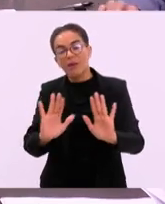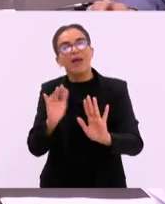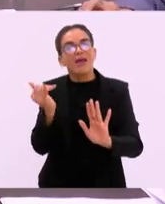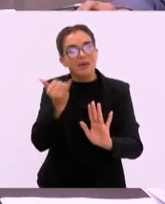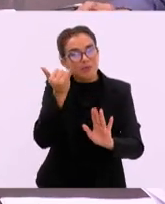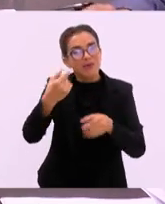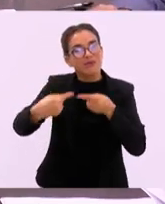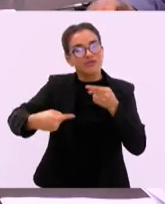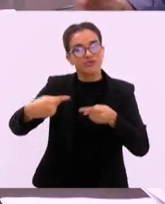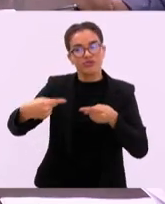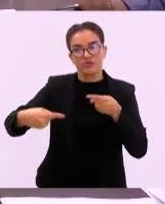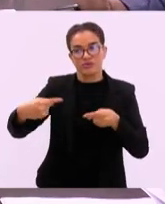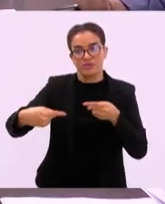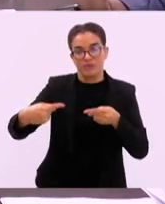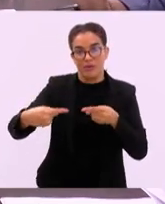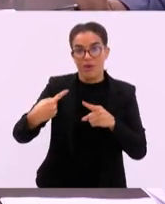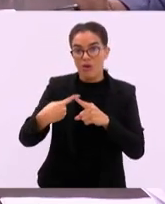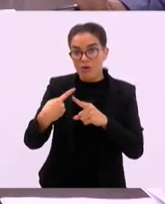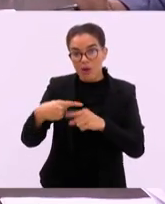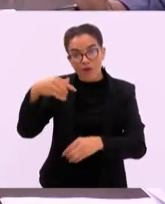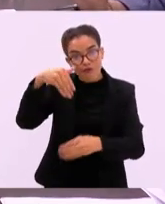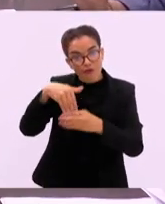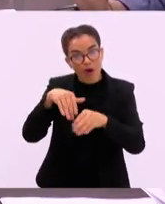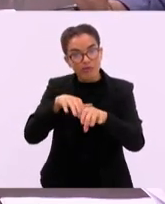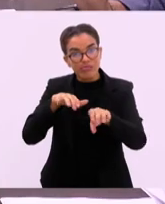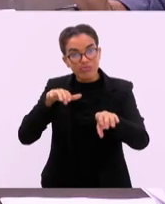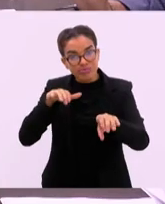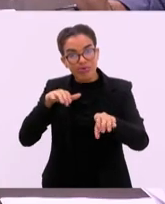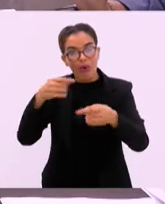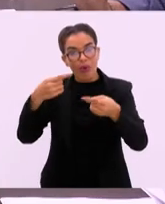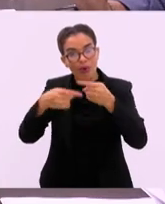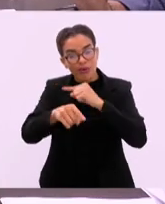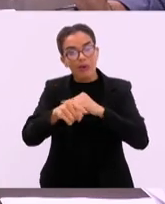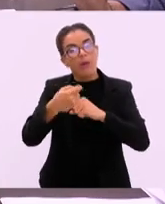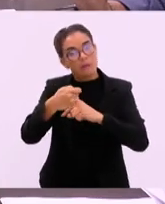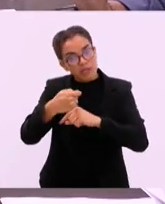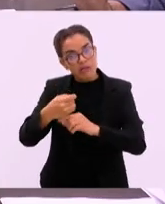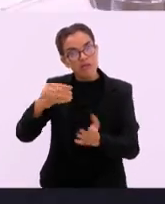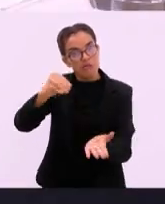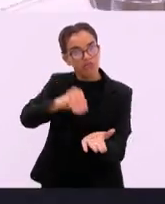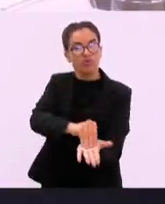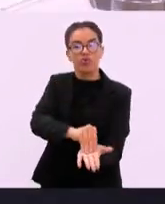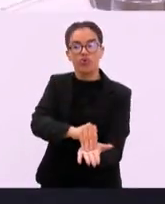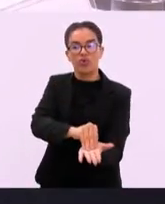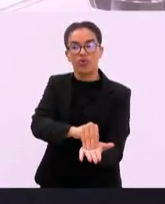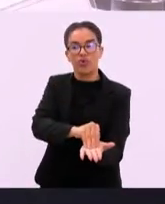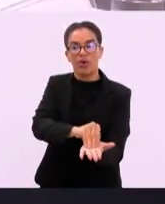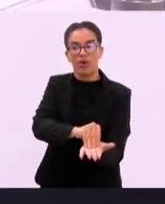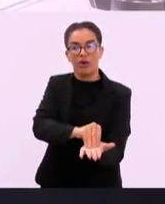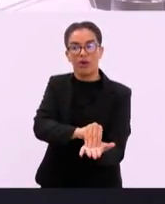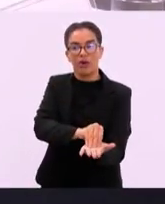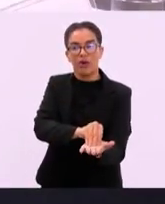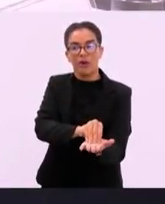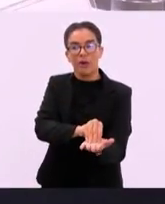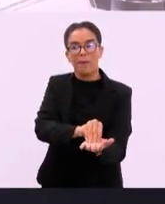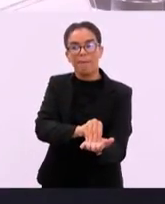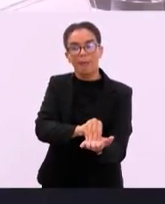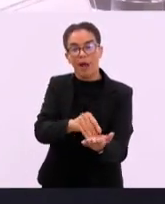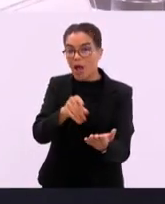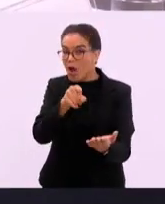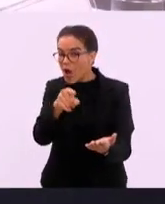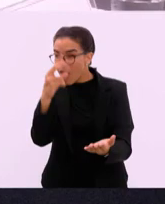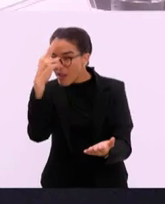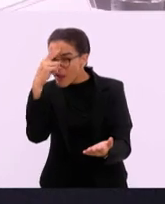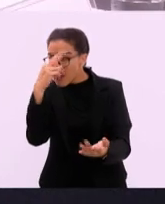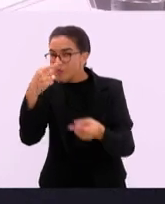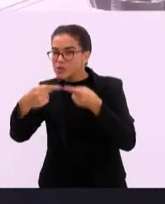discussão. A discussão é importante. Inclusive, o voto divergente de Vossa Excelência tem que ser consignado e é importante que seja, até para criar memória. Olha, aquela vez a